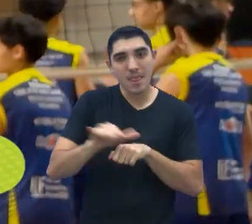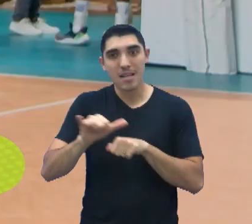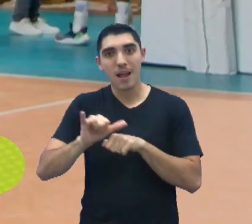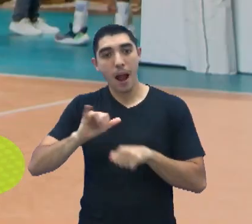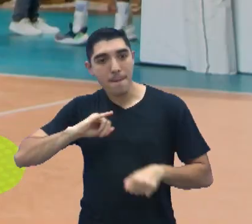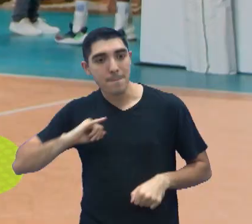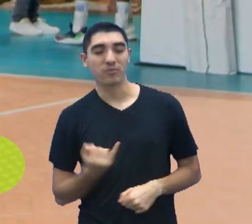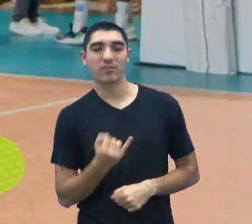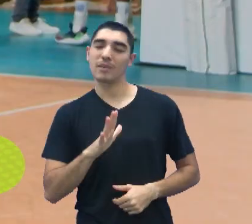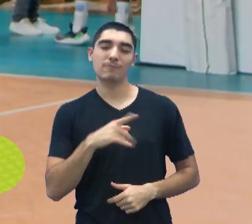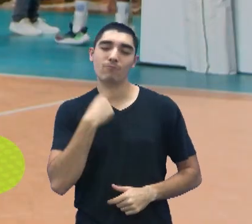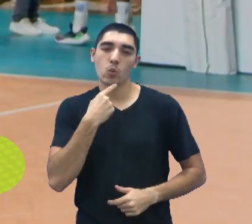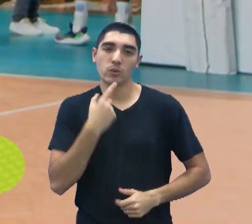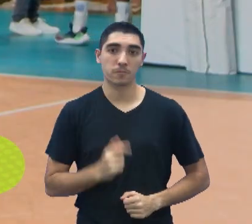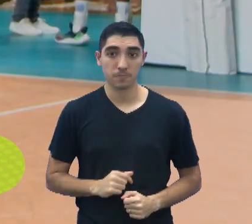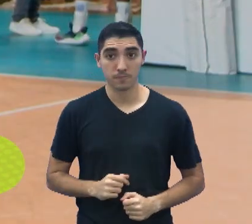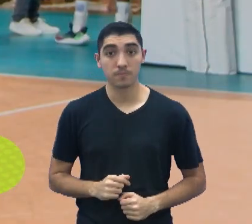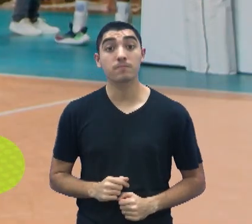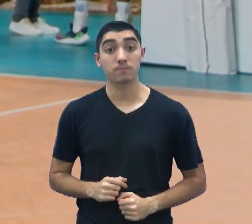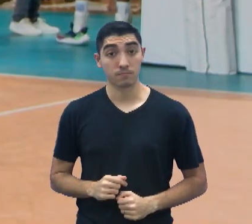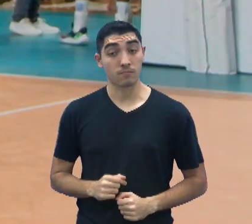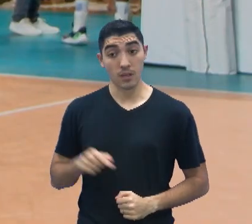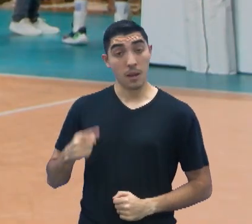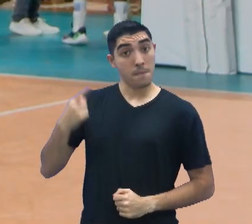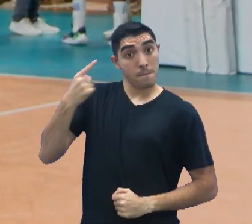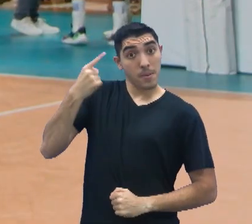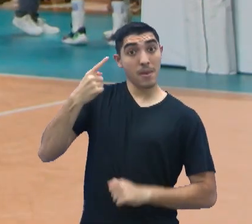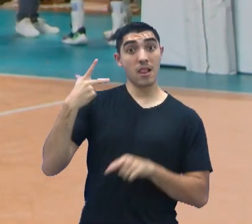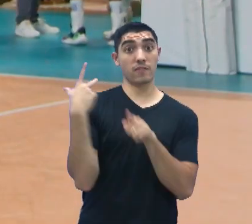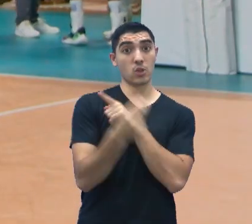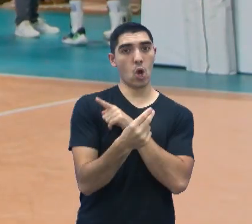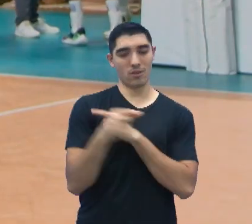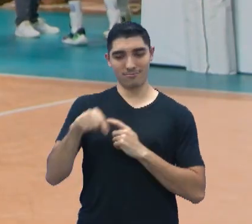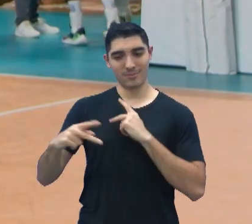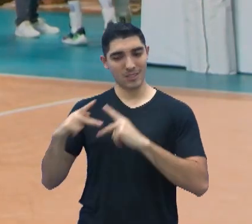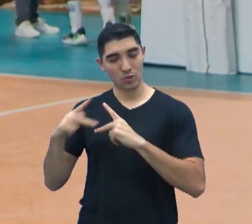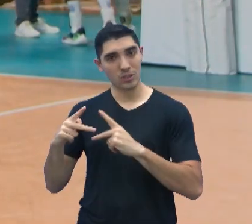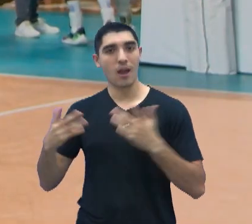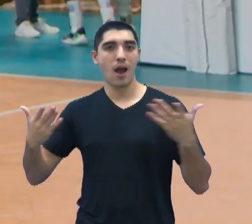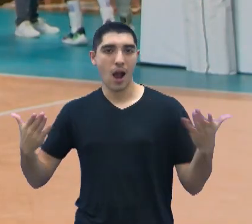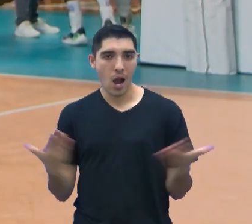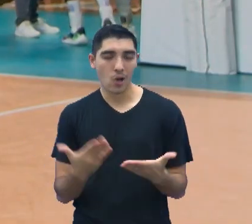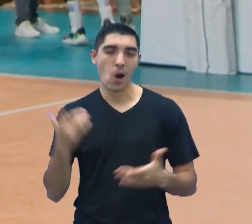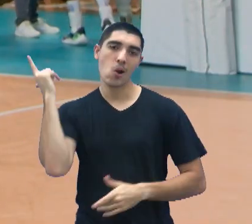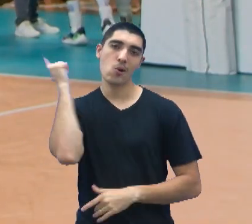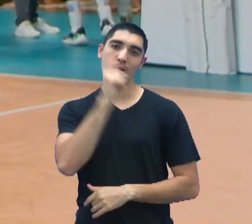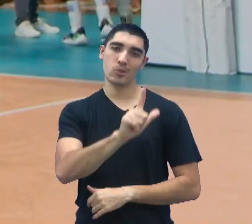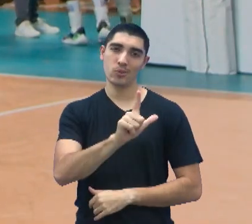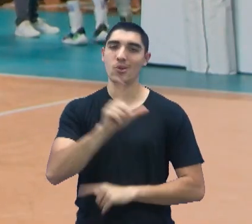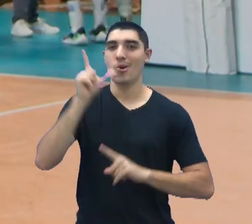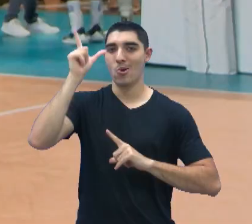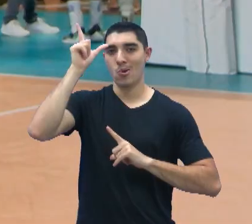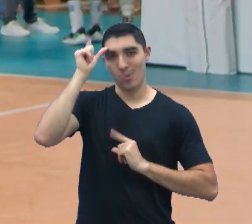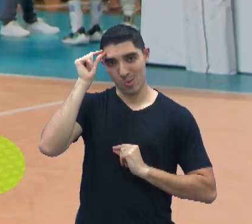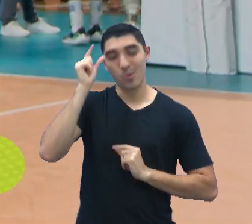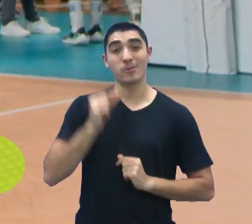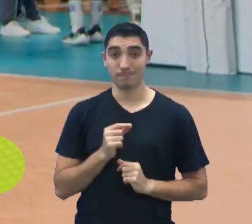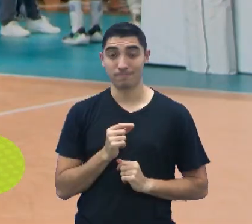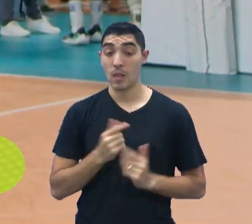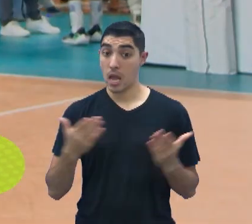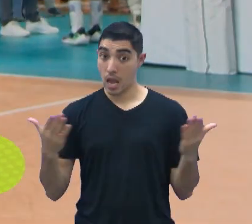ganhar o jogo. A primeira vitória do São José no Campeonato Paulista de Vôlei finalmente saiu. O foco agora